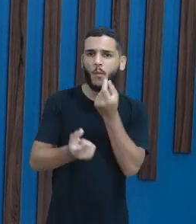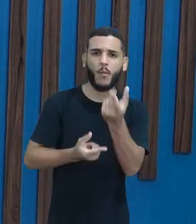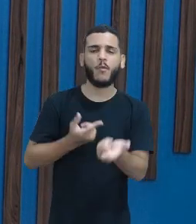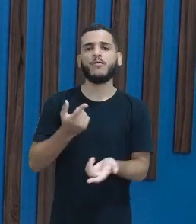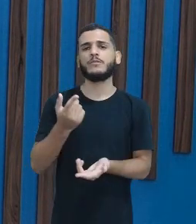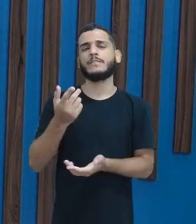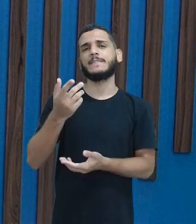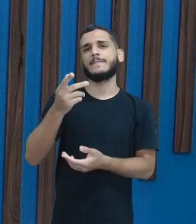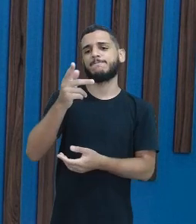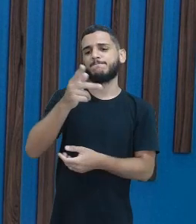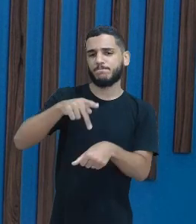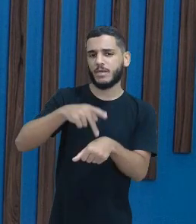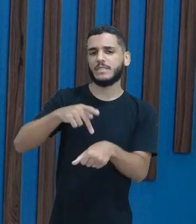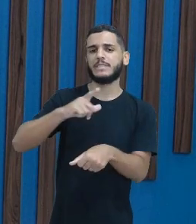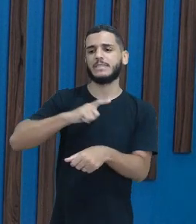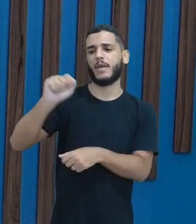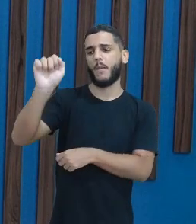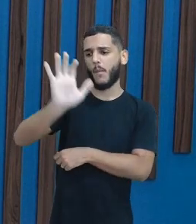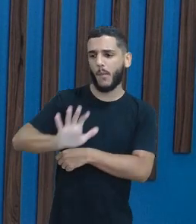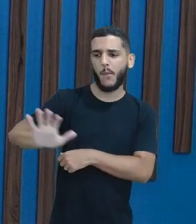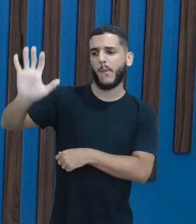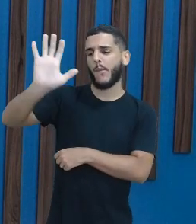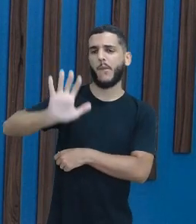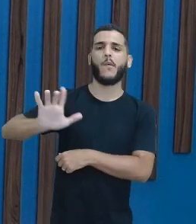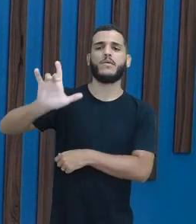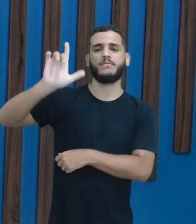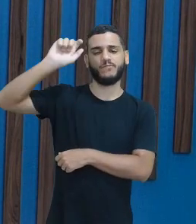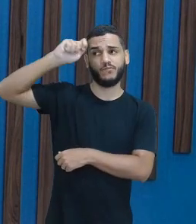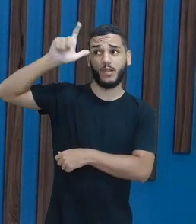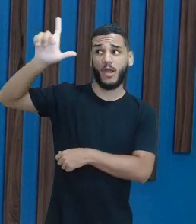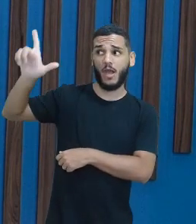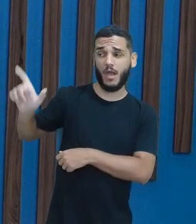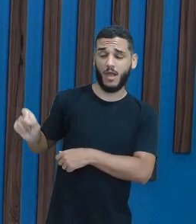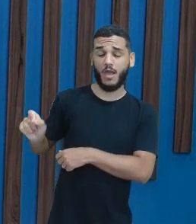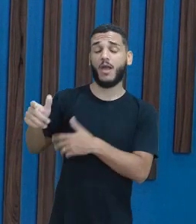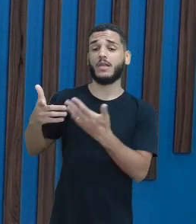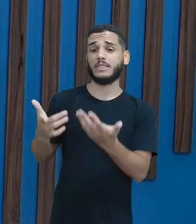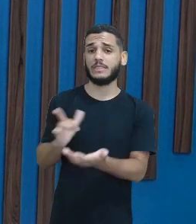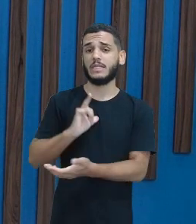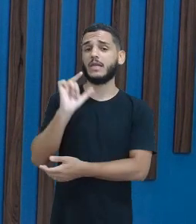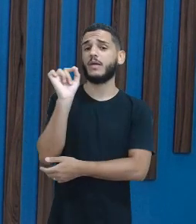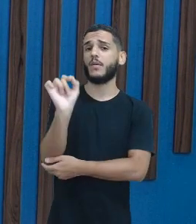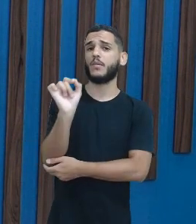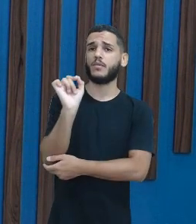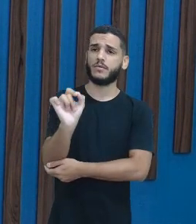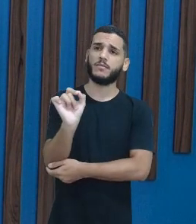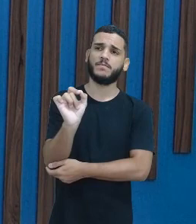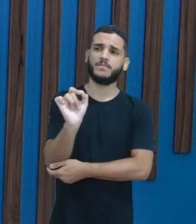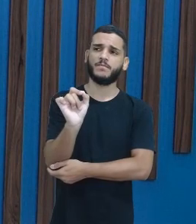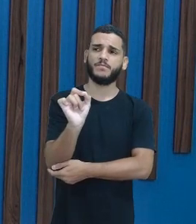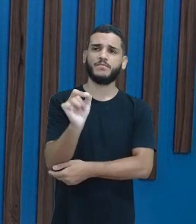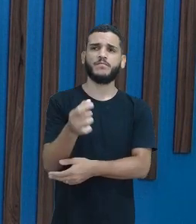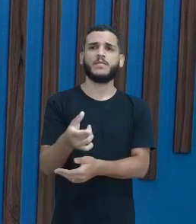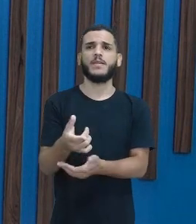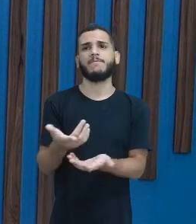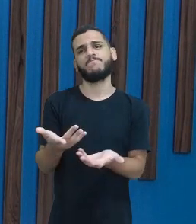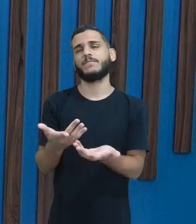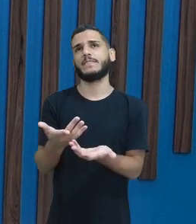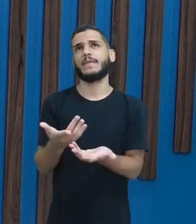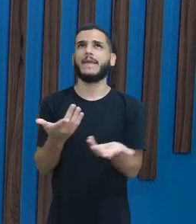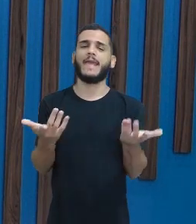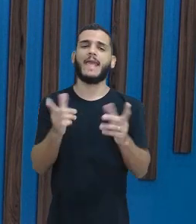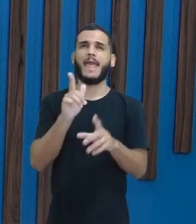regiões desse imenso continente africano tem essa